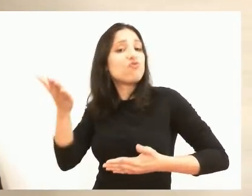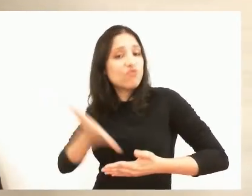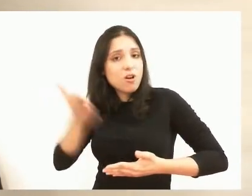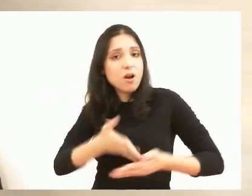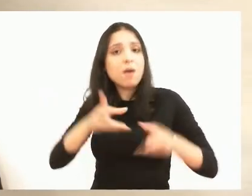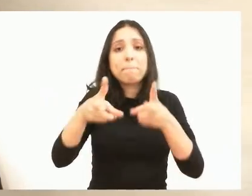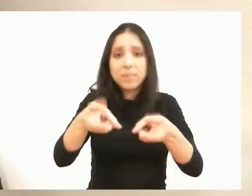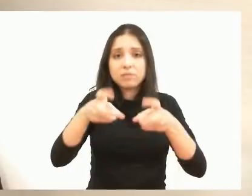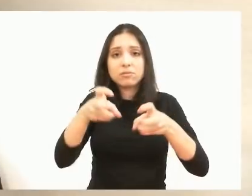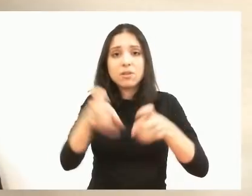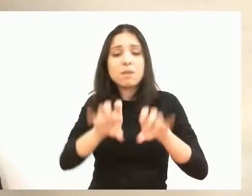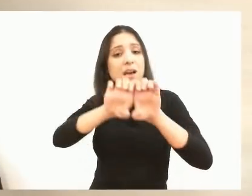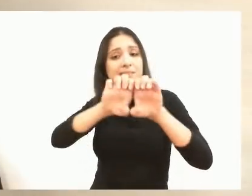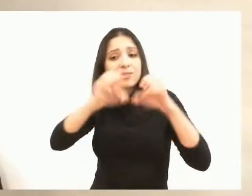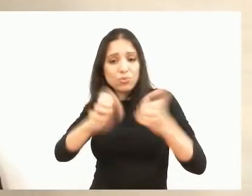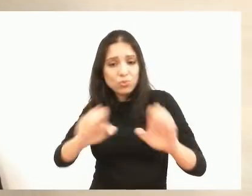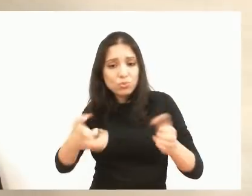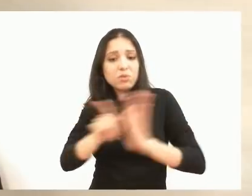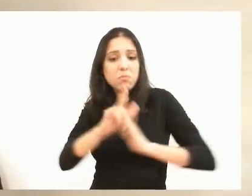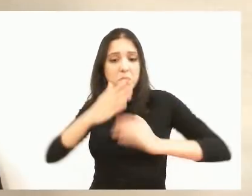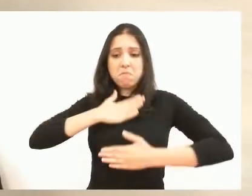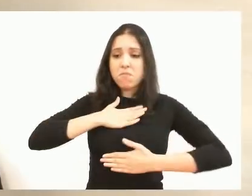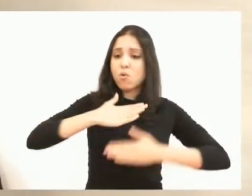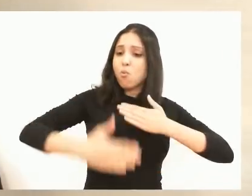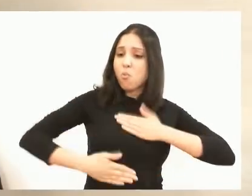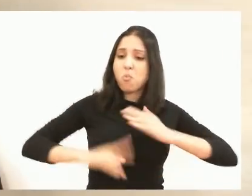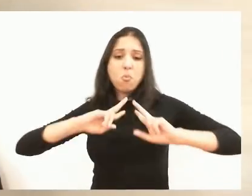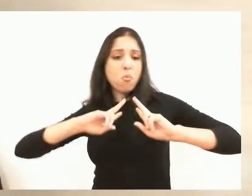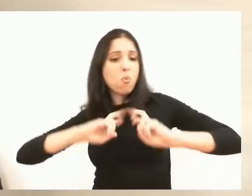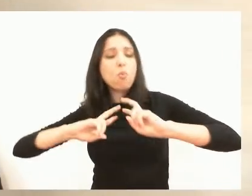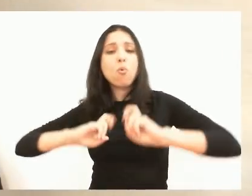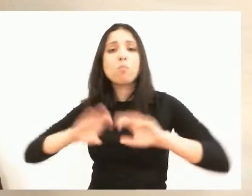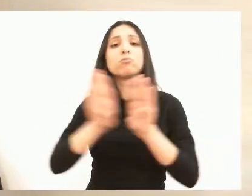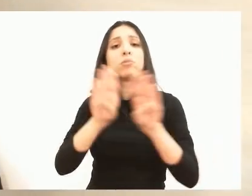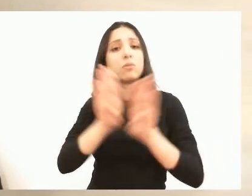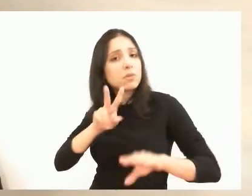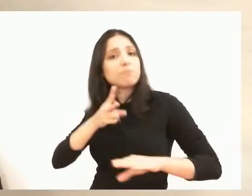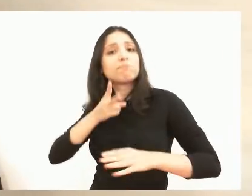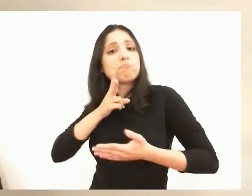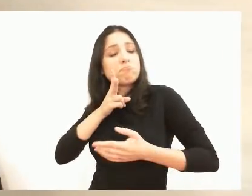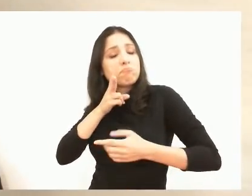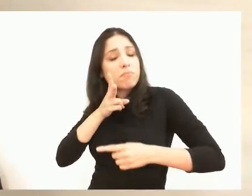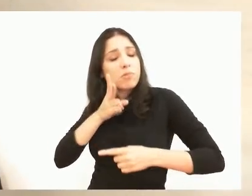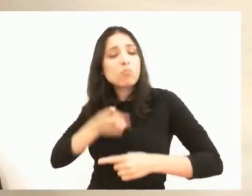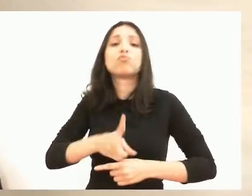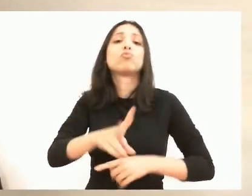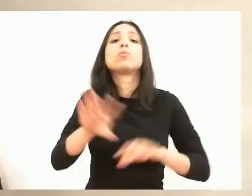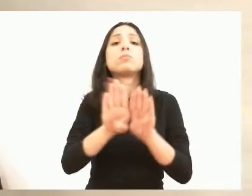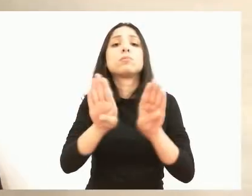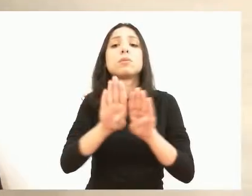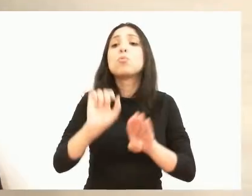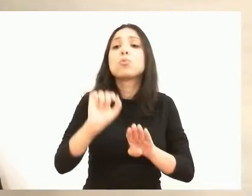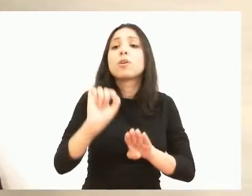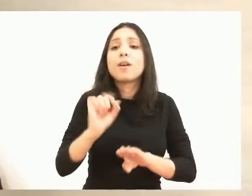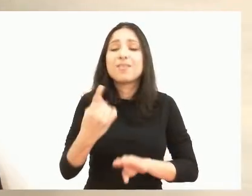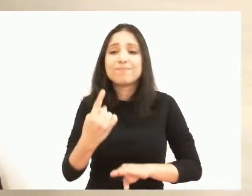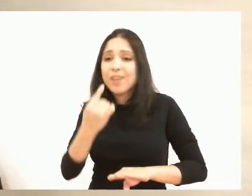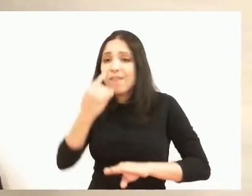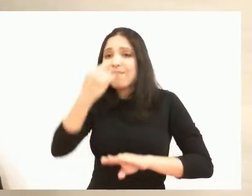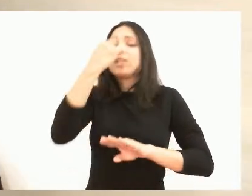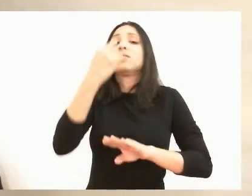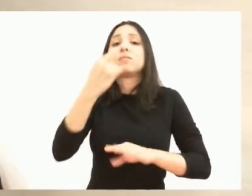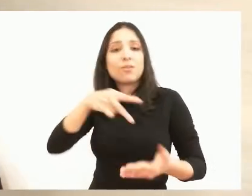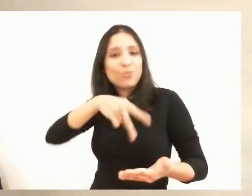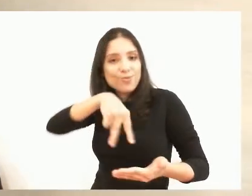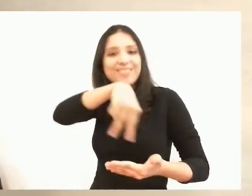as suas estruturas do corpo preservando a espontaneidade do movimento e essa necessidade